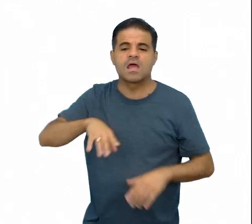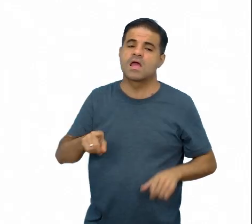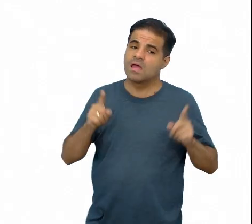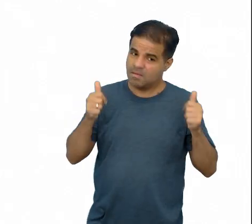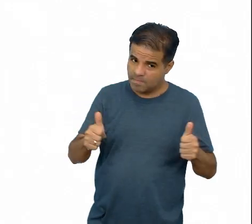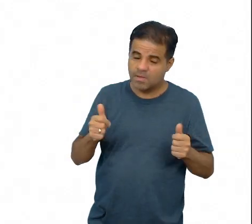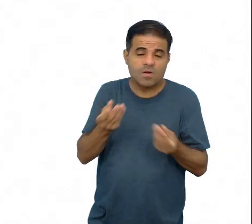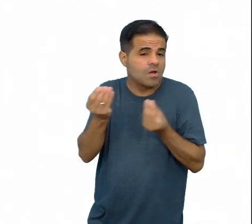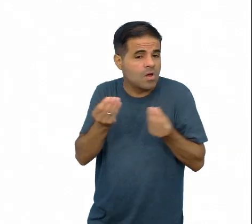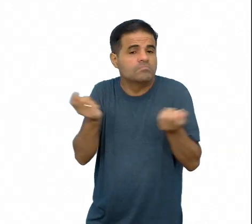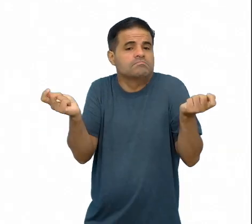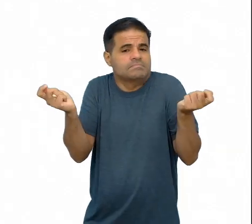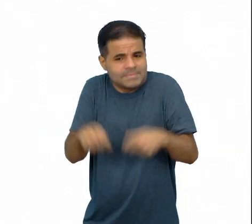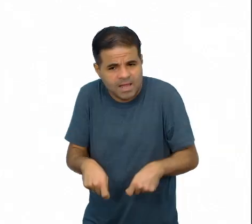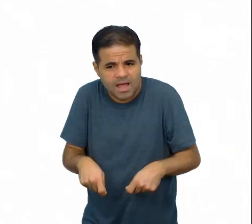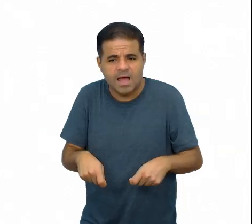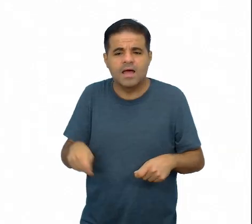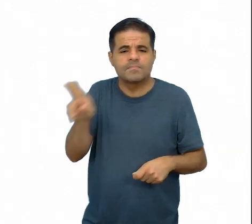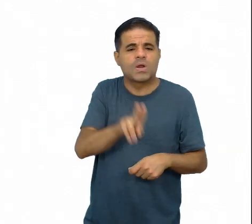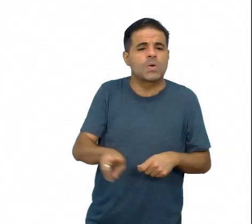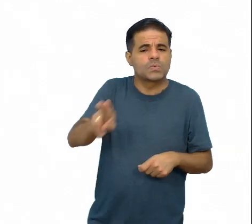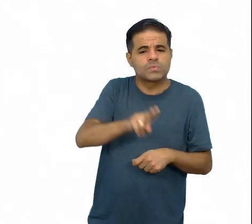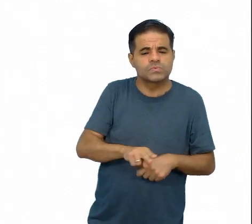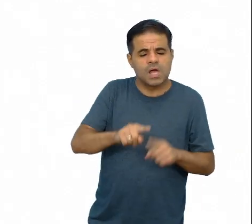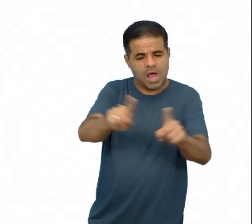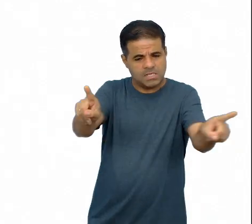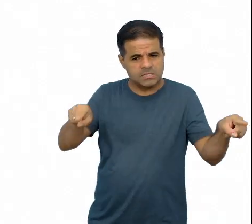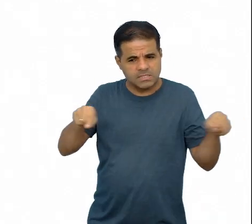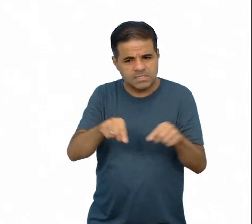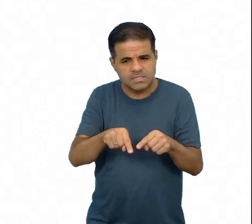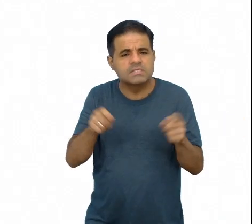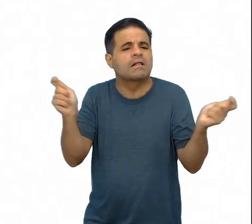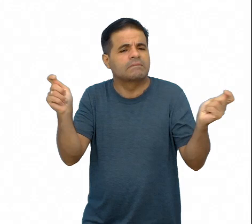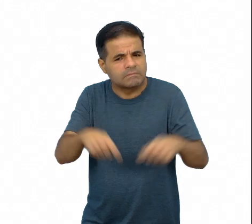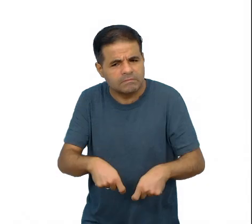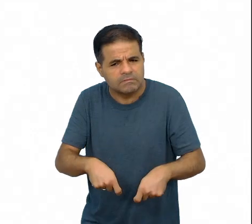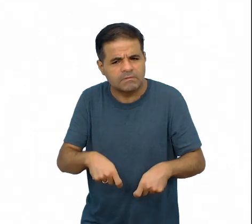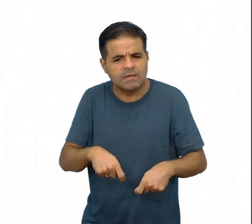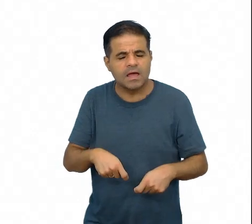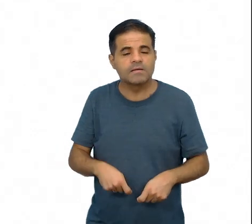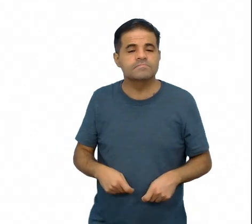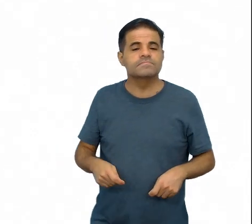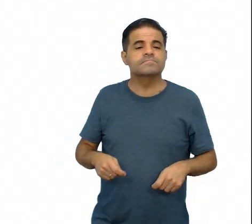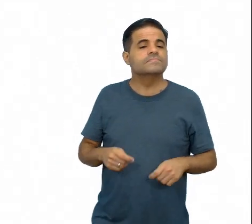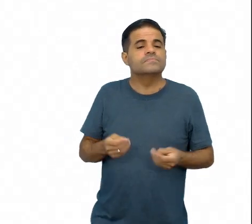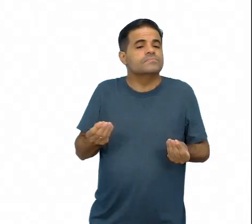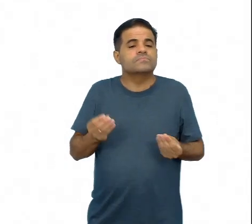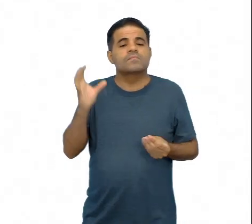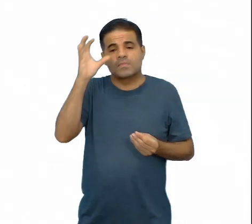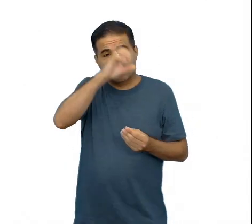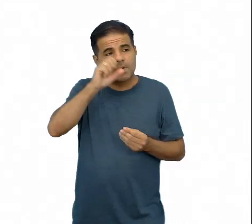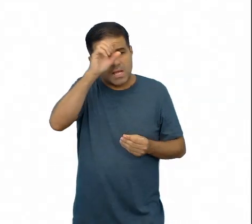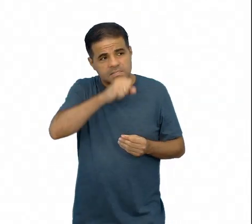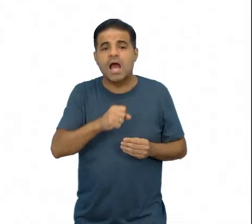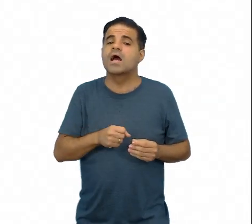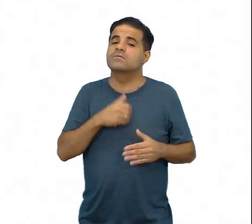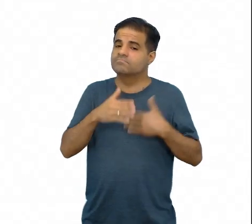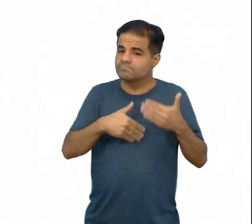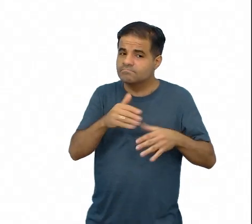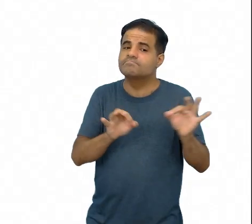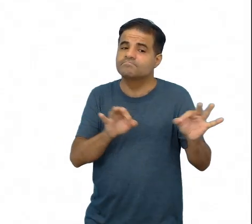e de como que ela pode ser usada ali na sala de aula, tá. E sobre aprendizagem baseada